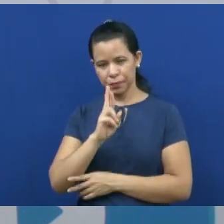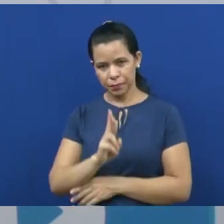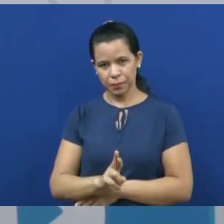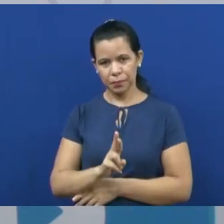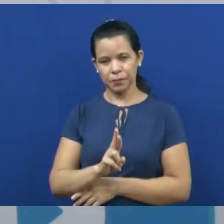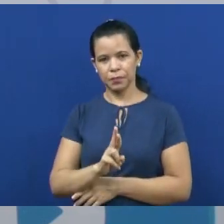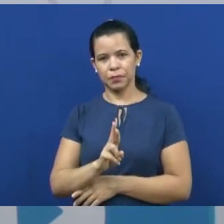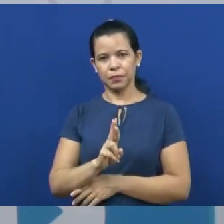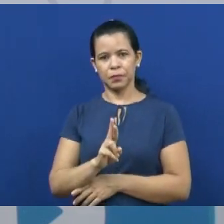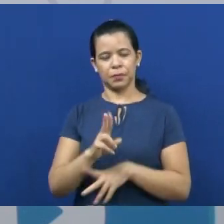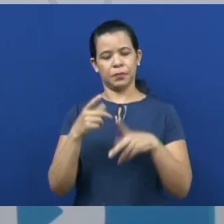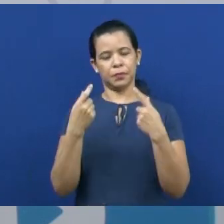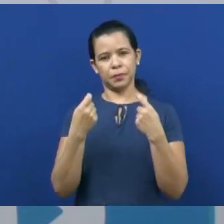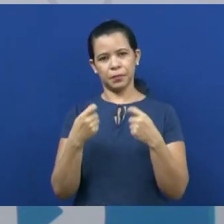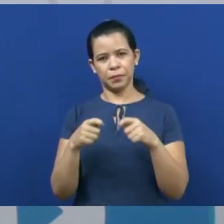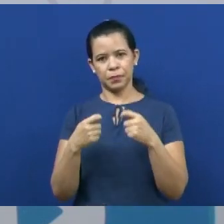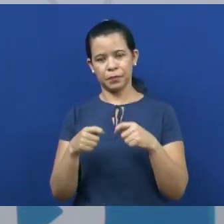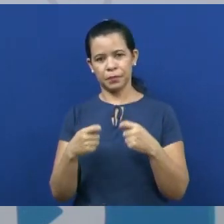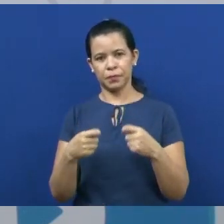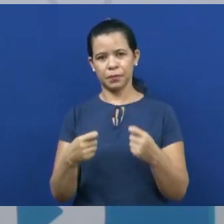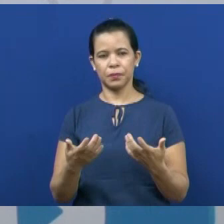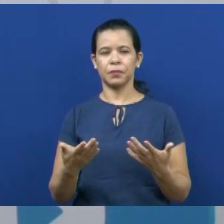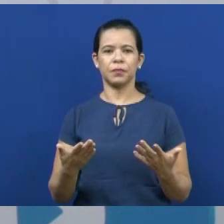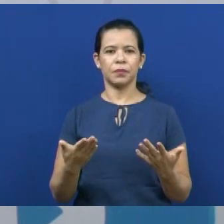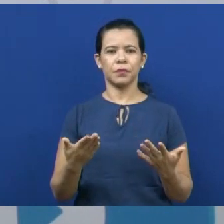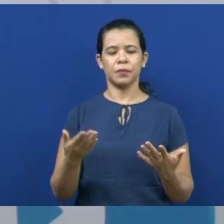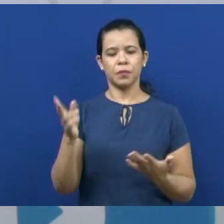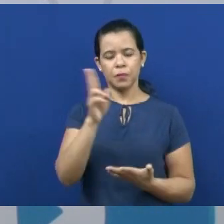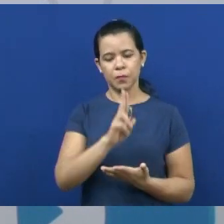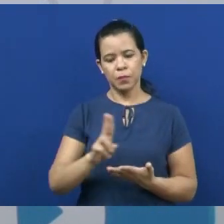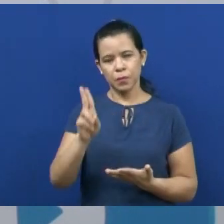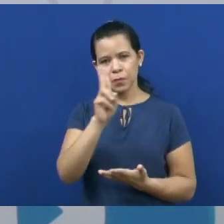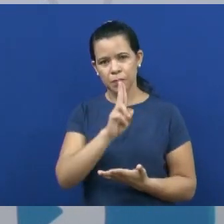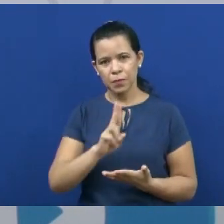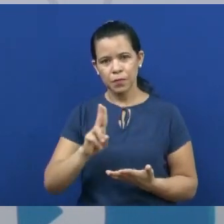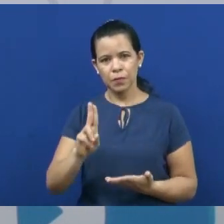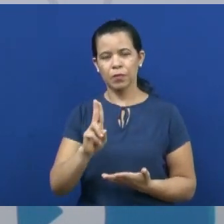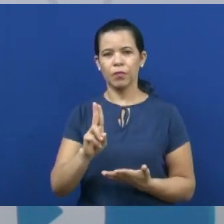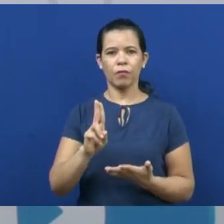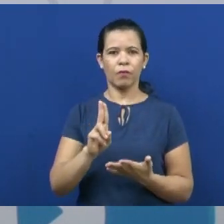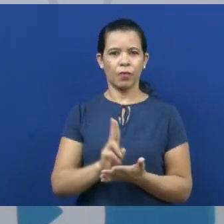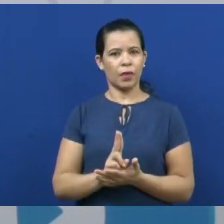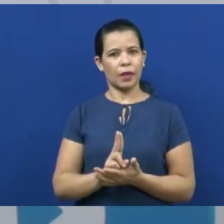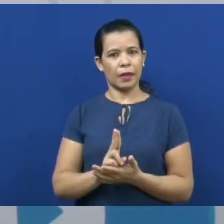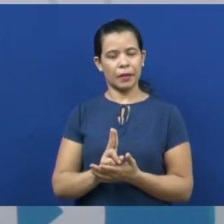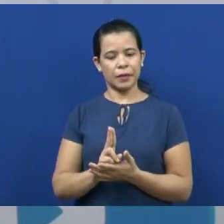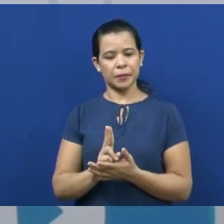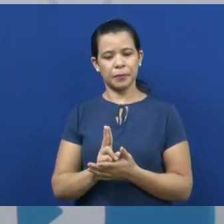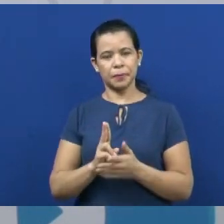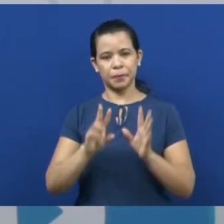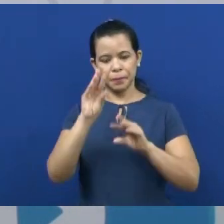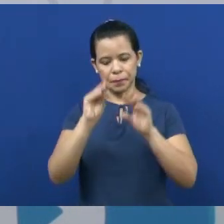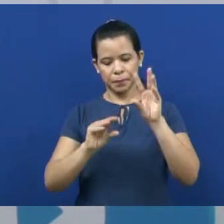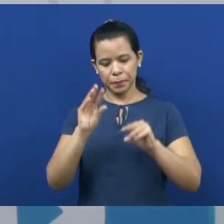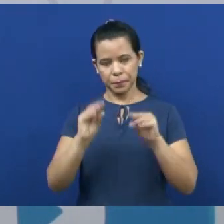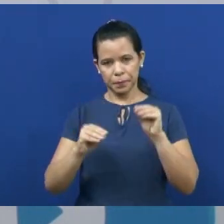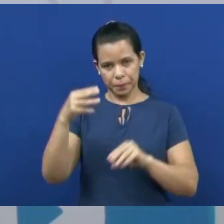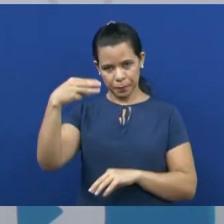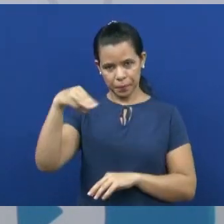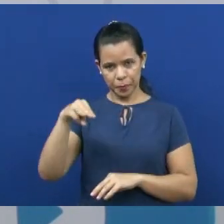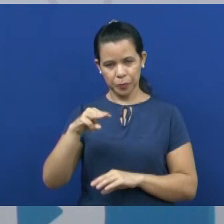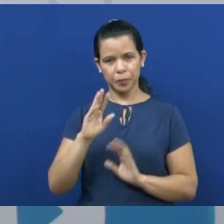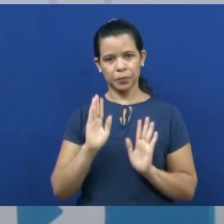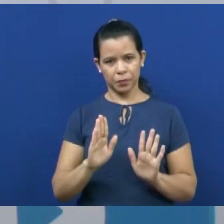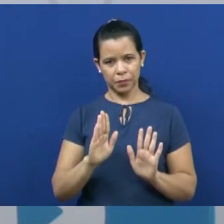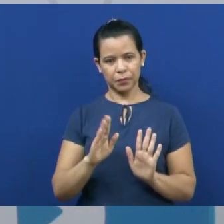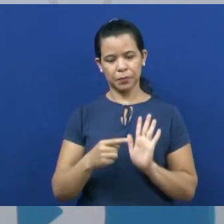desse exercício, vocês terão que utilizar de algumas propriedades matemáticas. Vamos ainda à solução